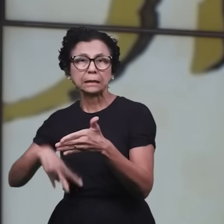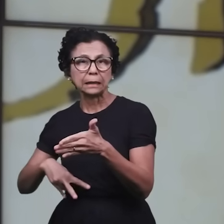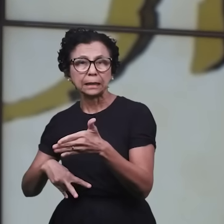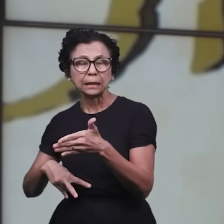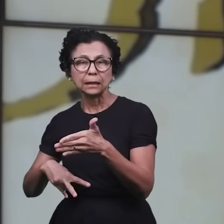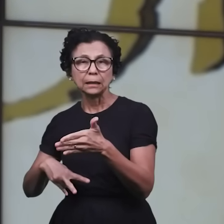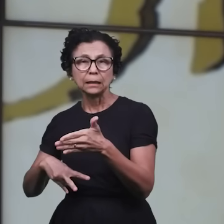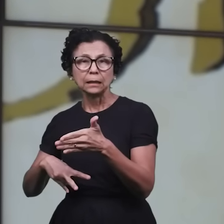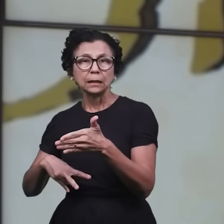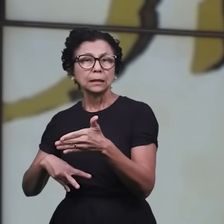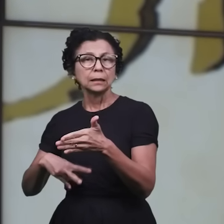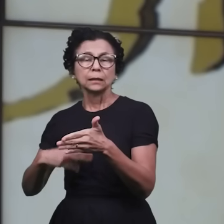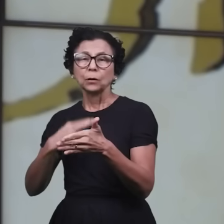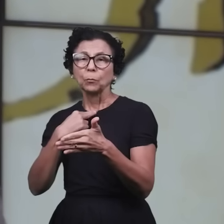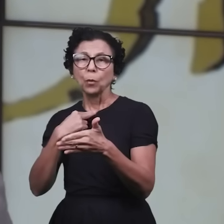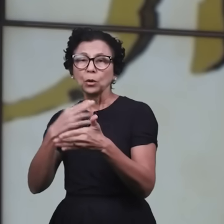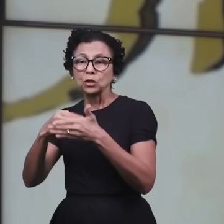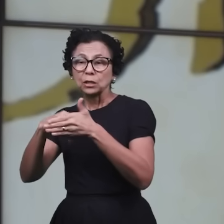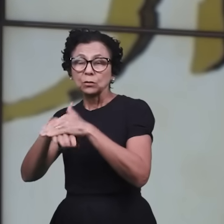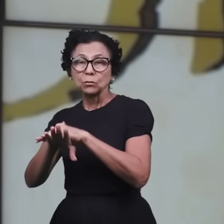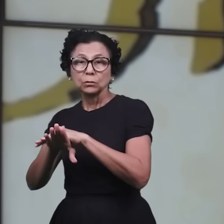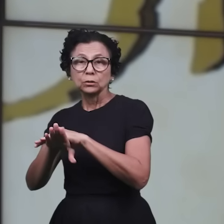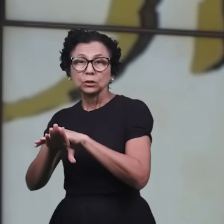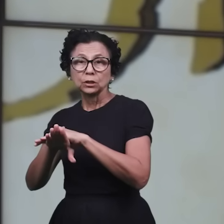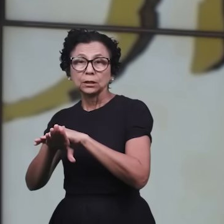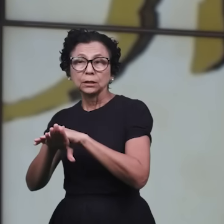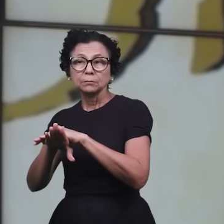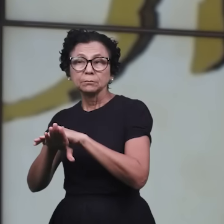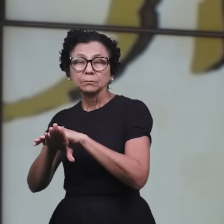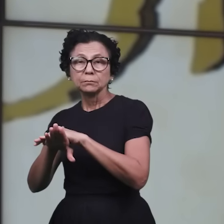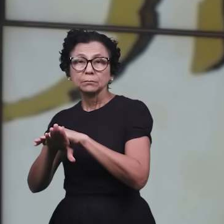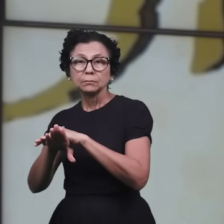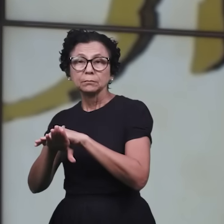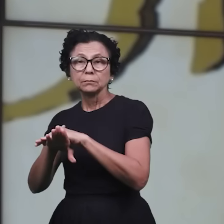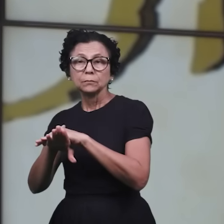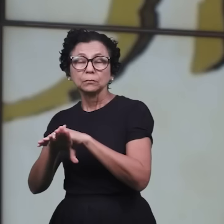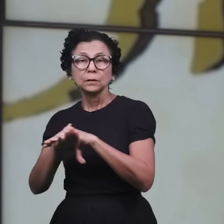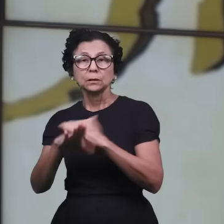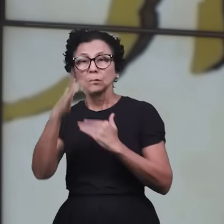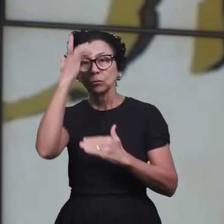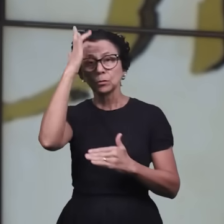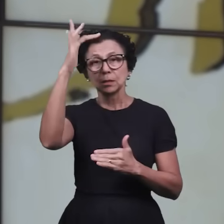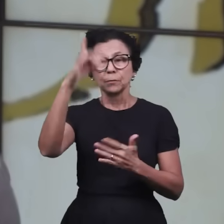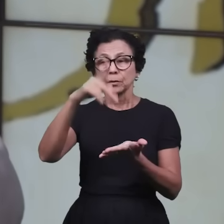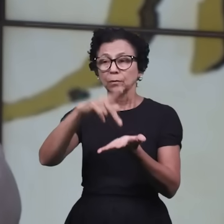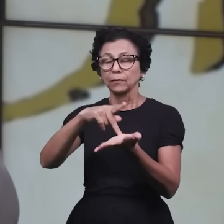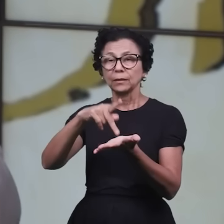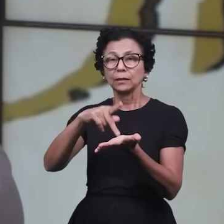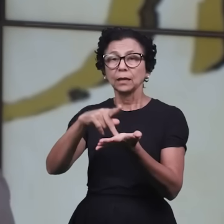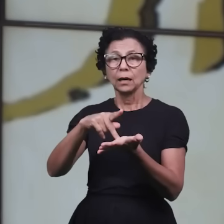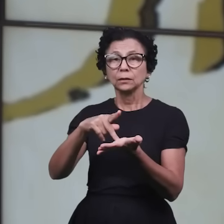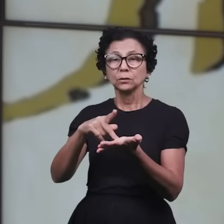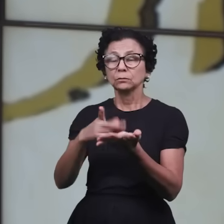reclusa. Agora, qual que era a verdade? Eles não tinham acesso à palavra, mas tinham